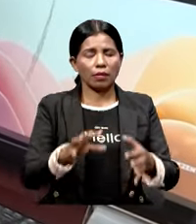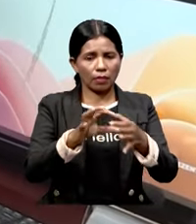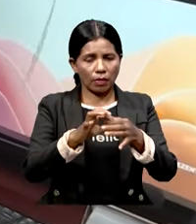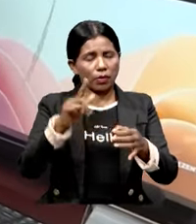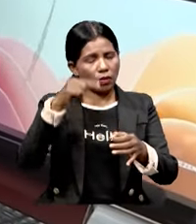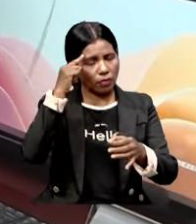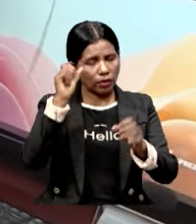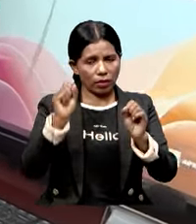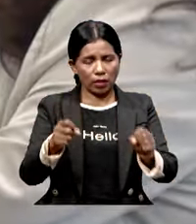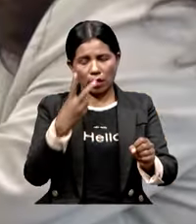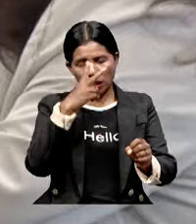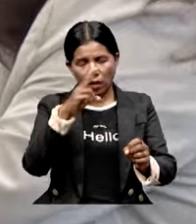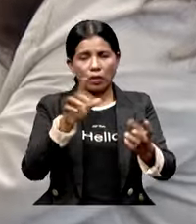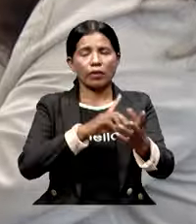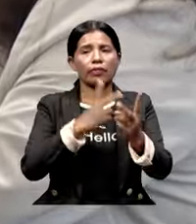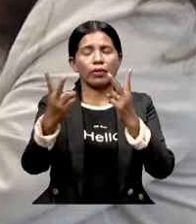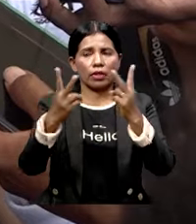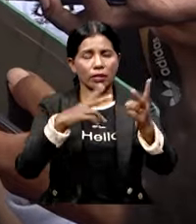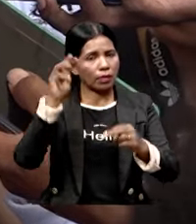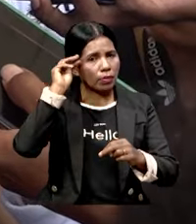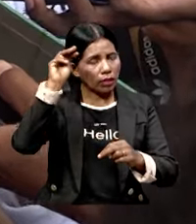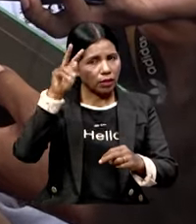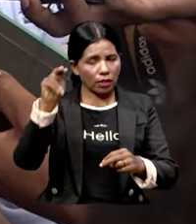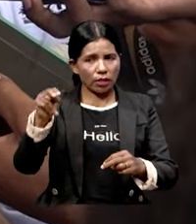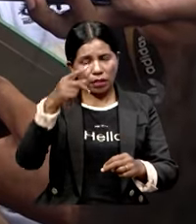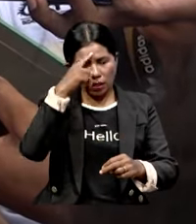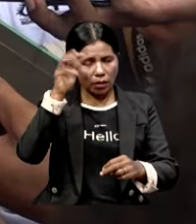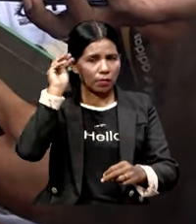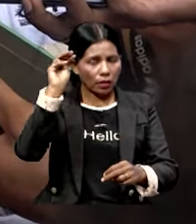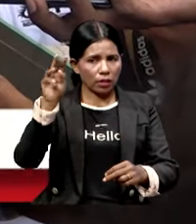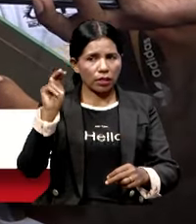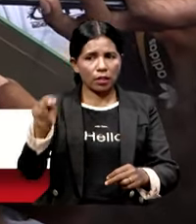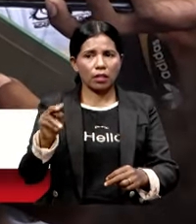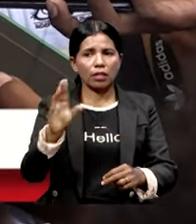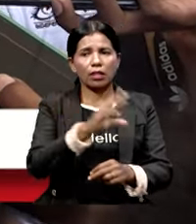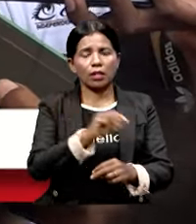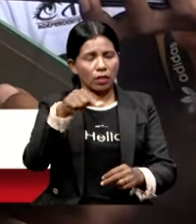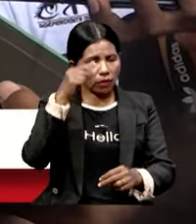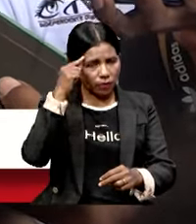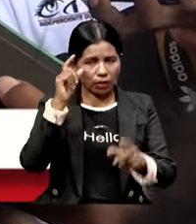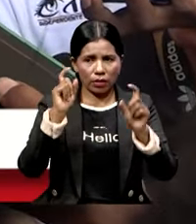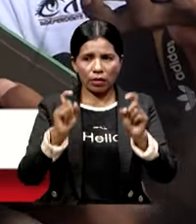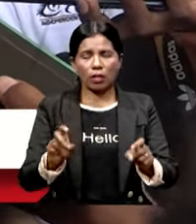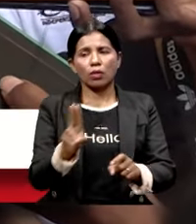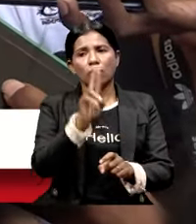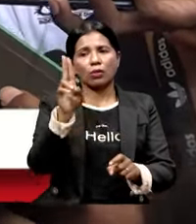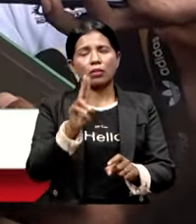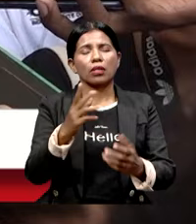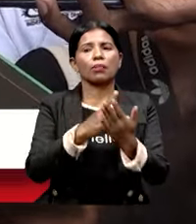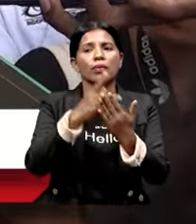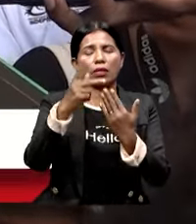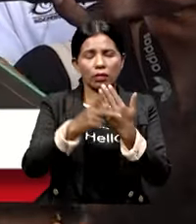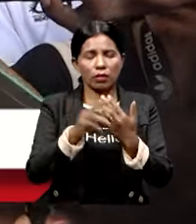controle a viagem, ministro Serniam. Tem ministro, nem tem governo, nem tem que executar nem programa,